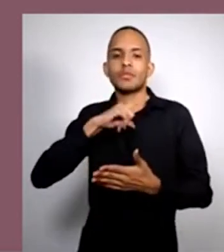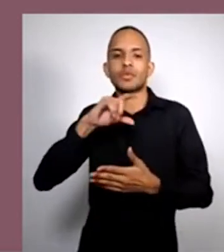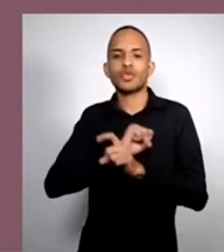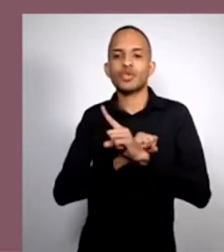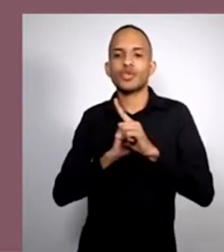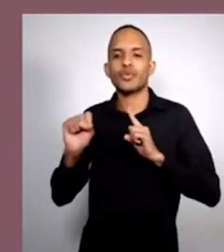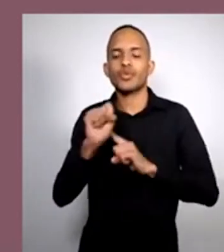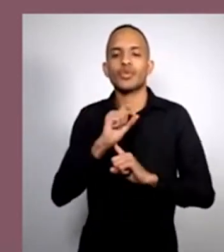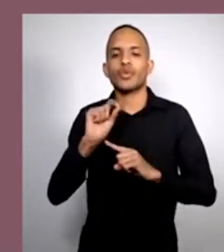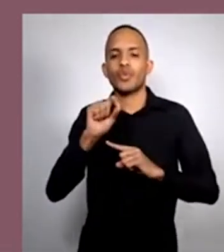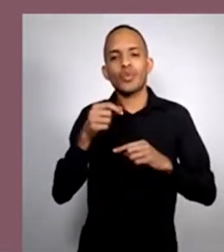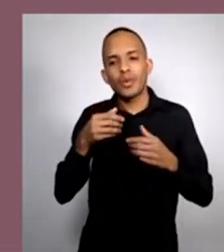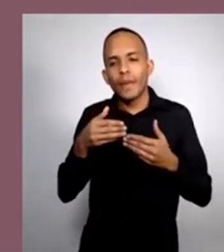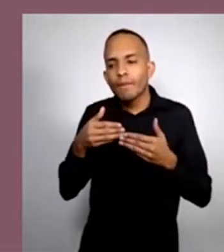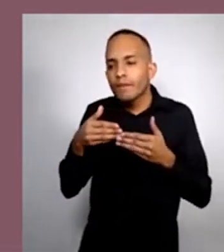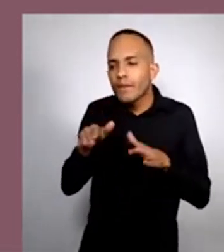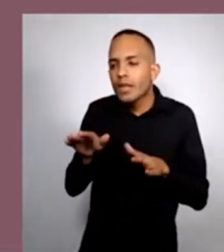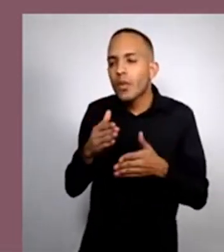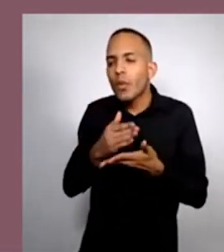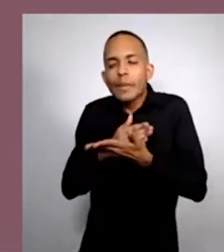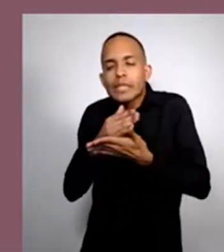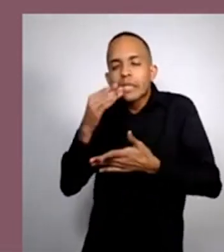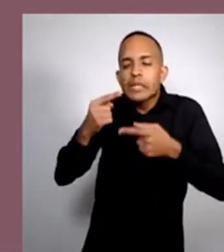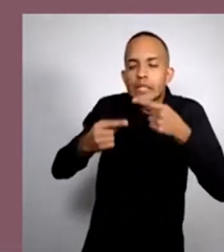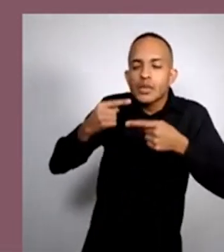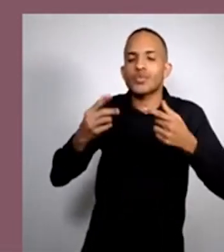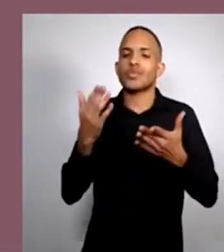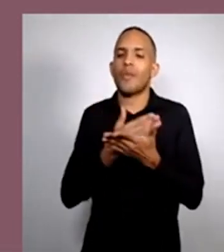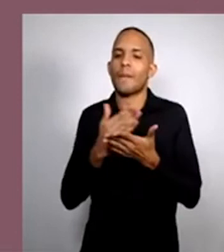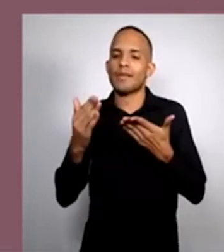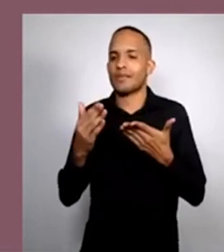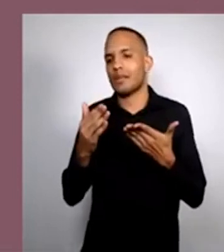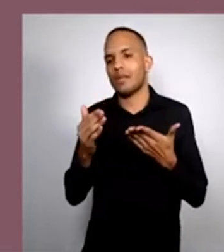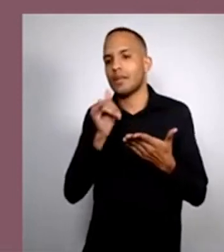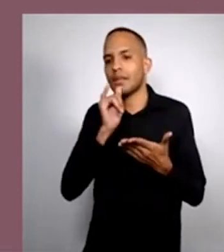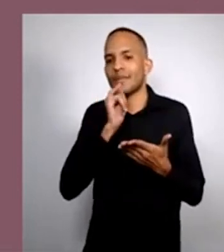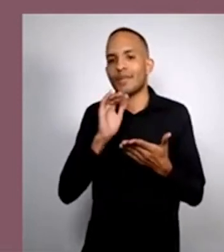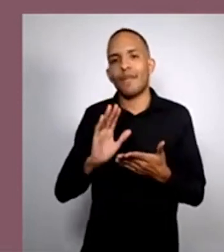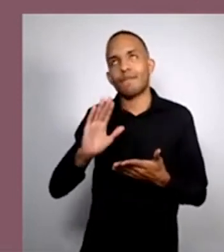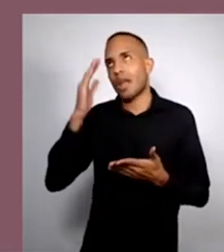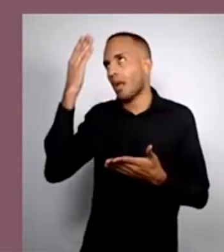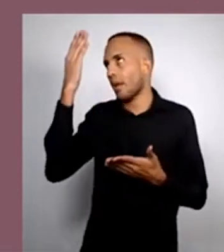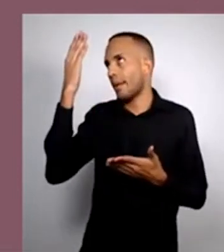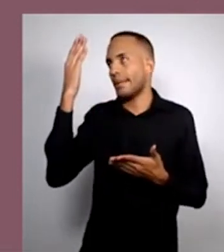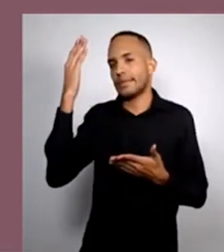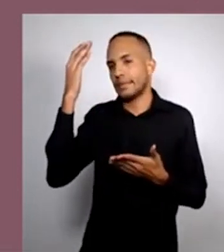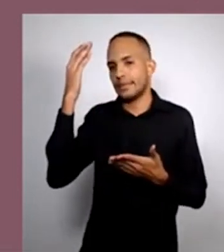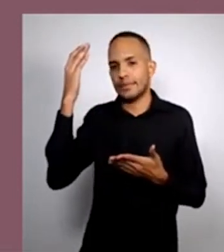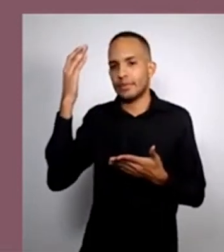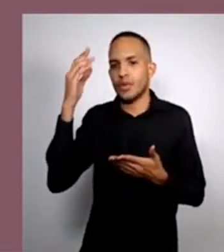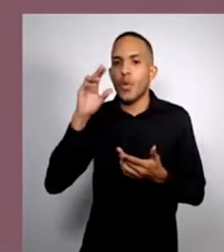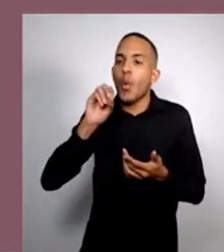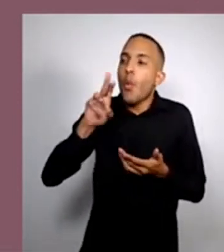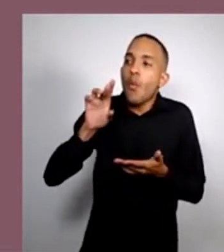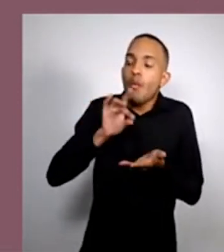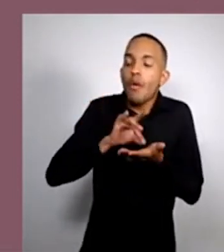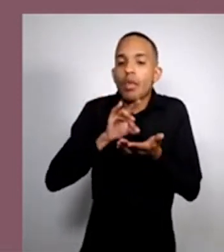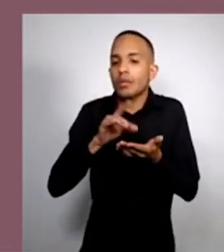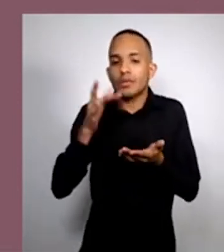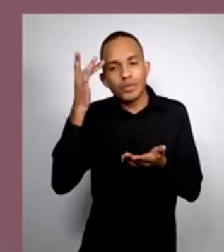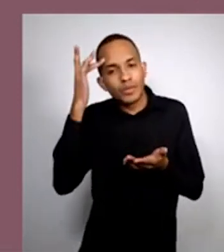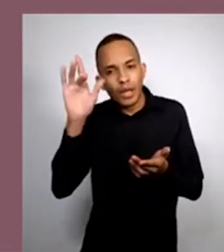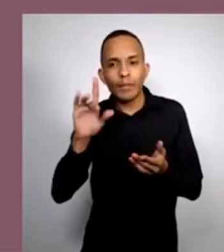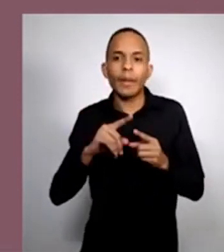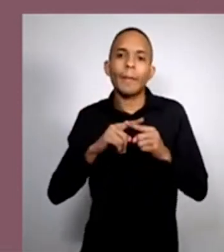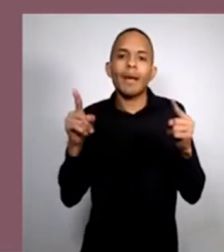está se abrindo para discutir isso. A gente não sabe o quanto é falso, o quanto é hipócrita, o quanto é verdadeiro, mas está se